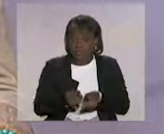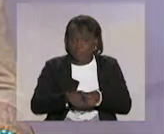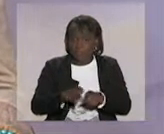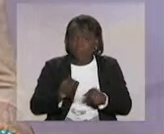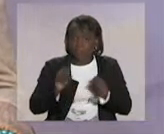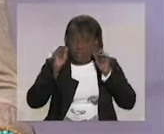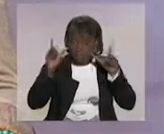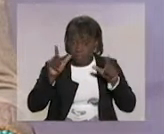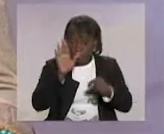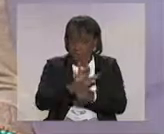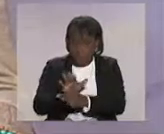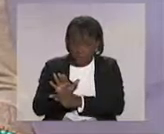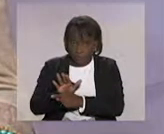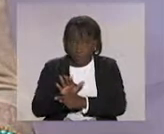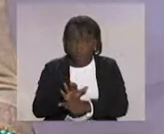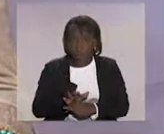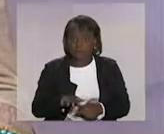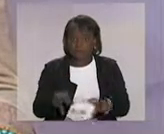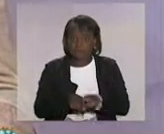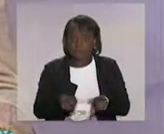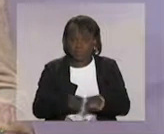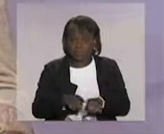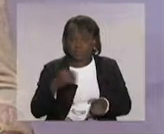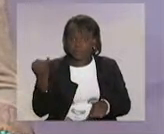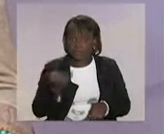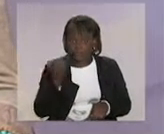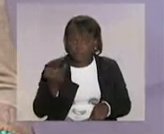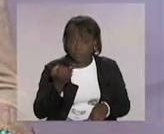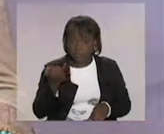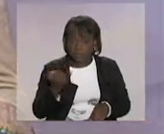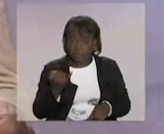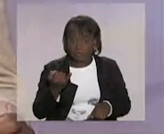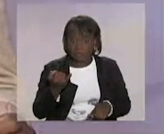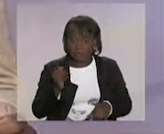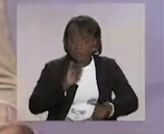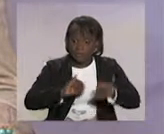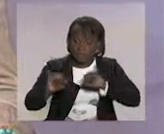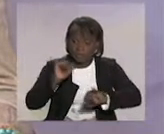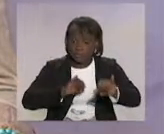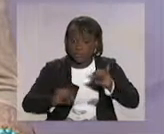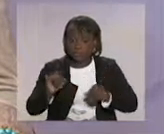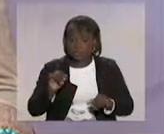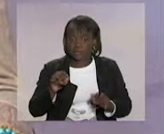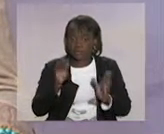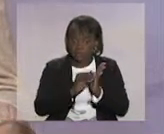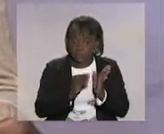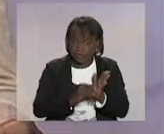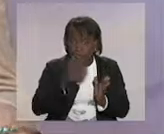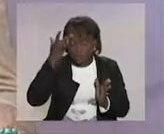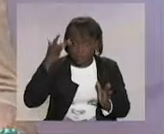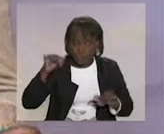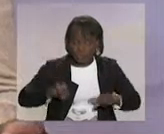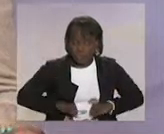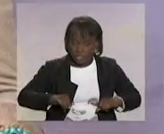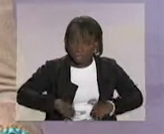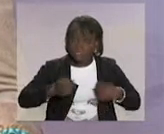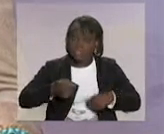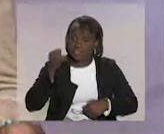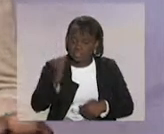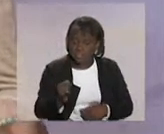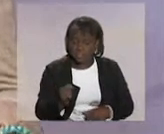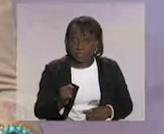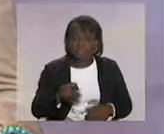sociedade. Quero chamar a atenção também da importância da notificação, da